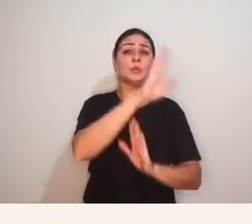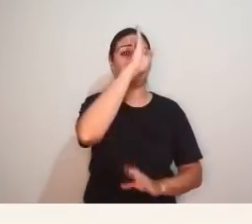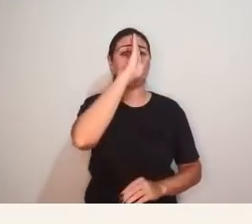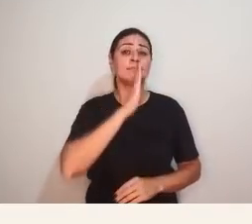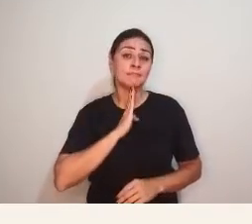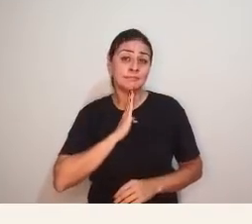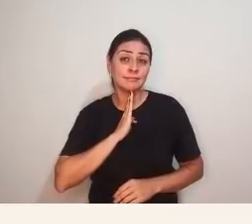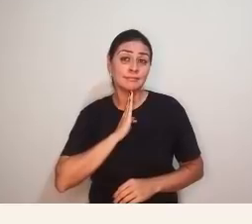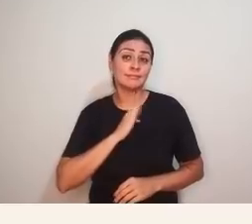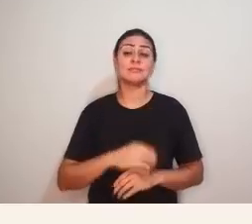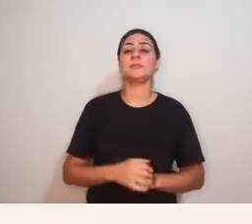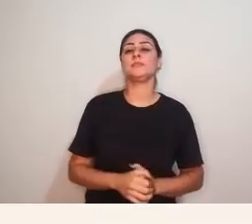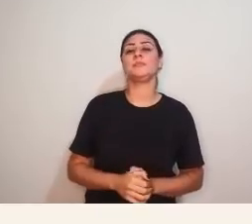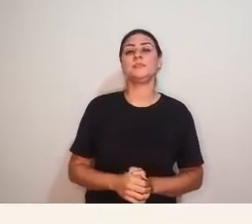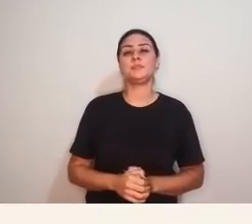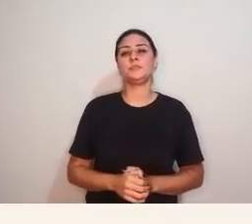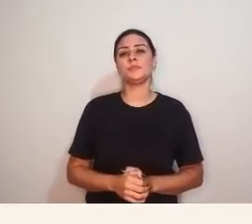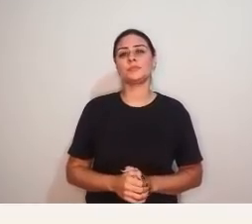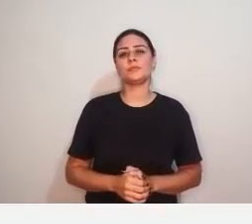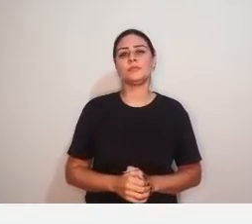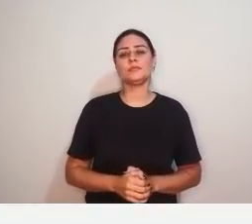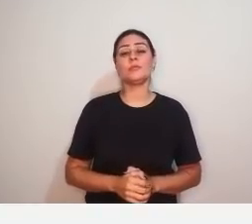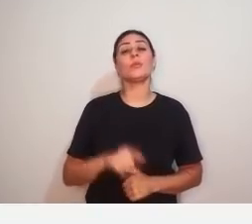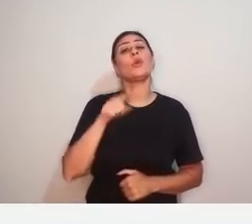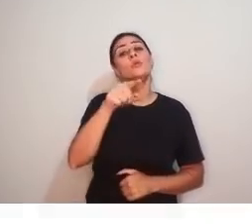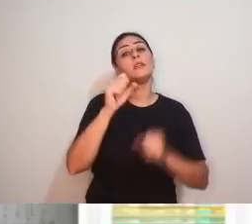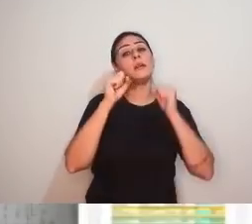da plataforma do Google, gratuito, disponível. Tá?